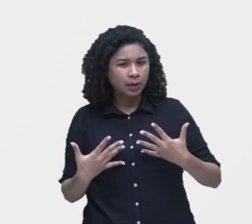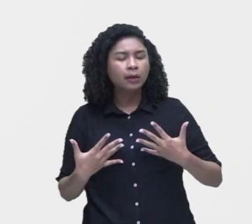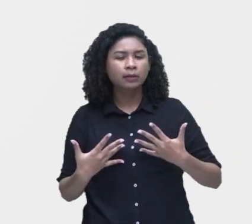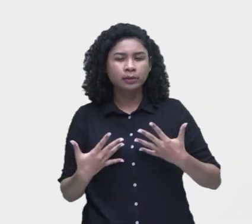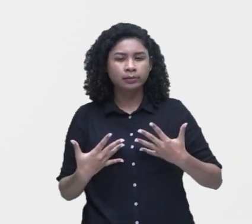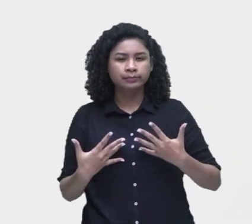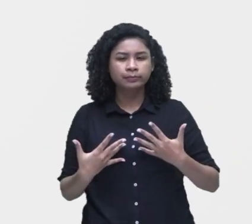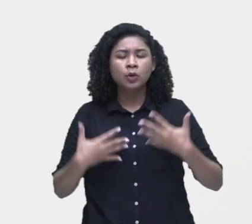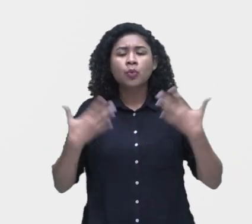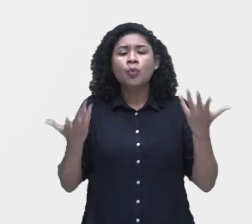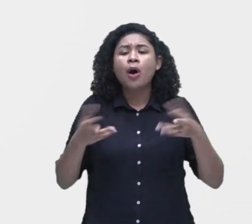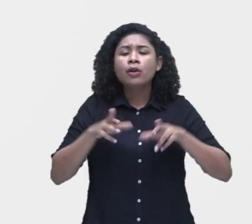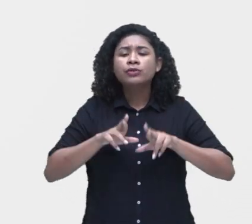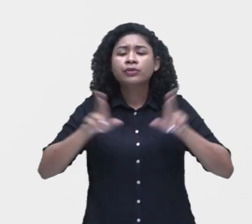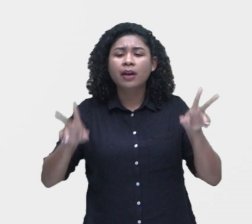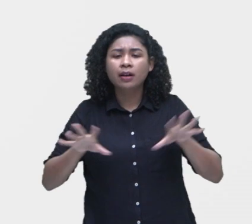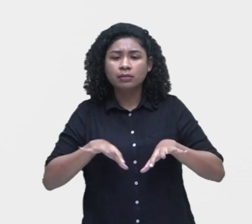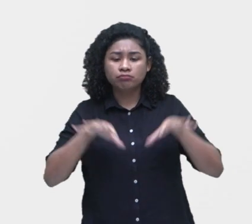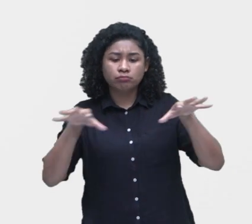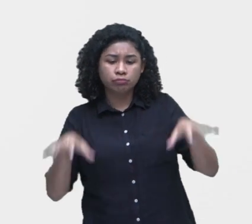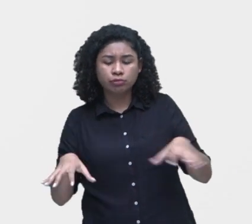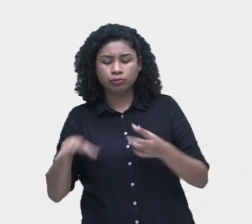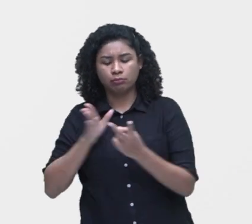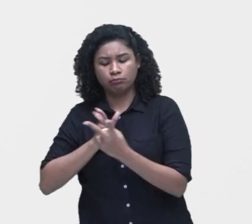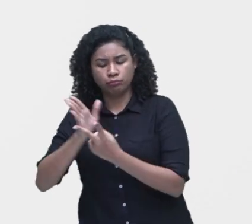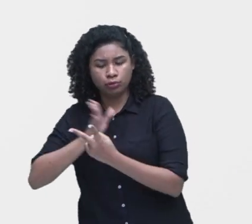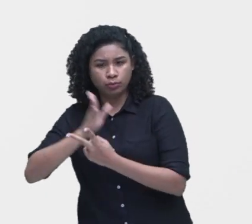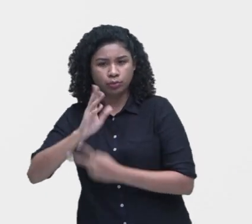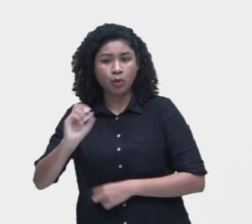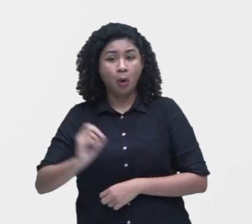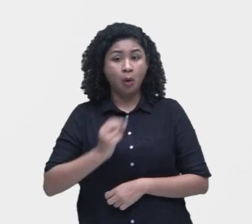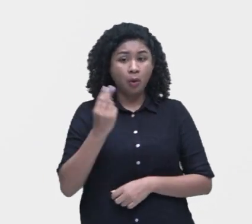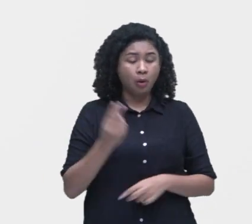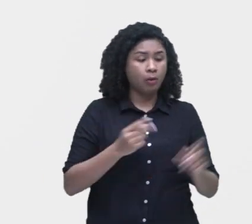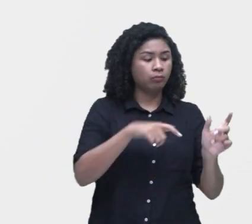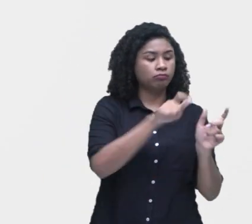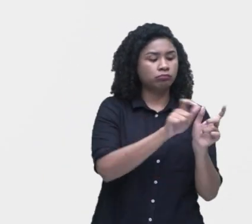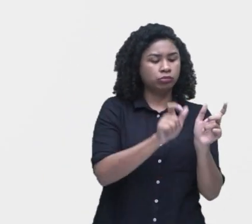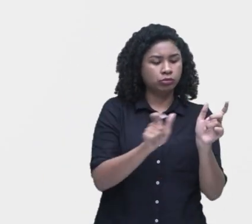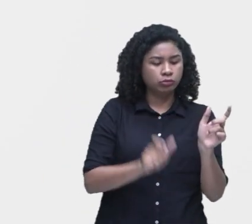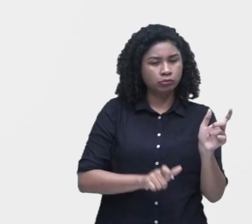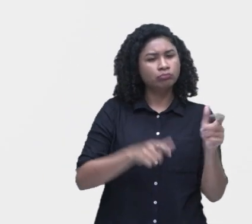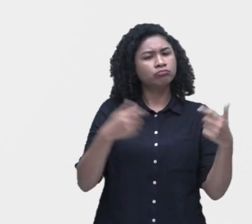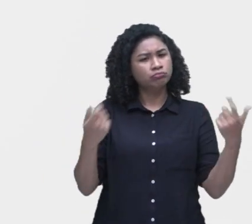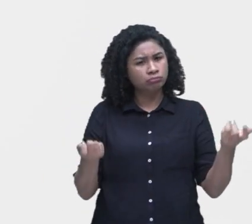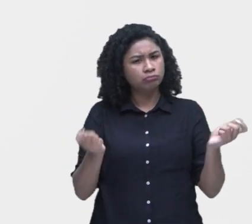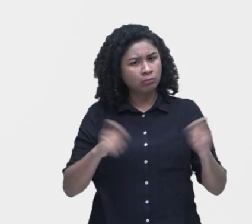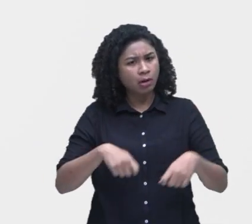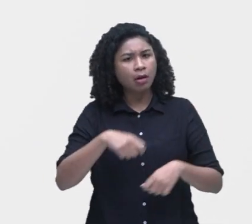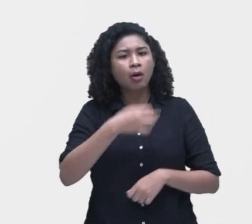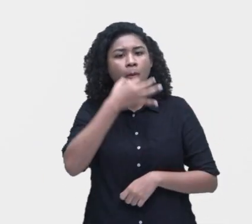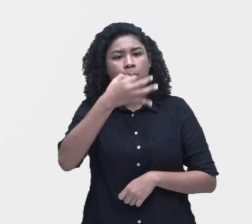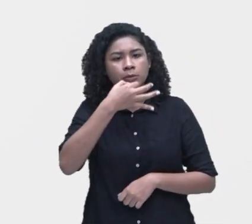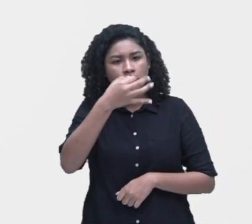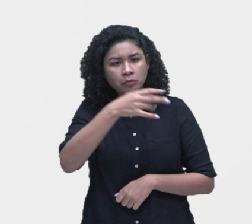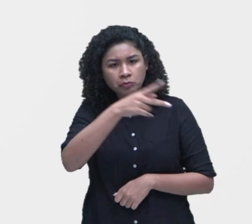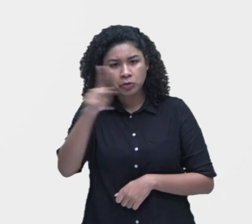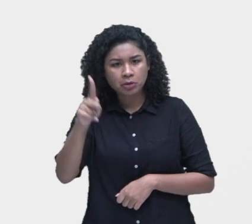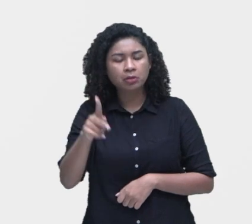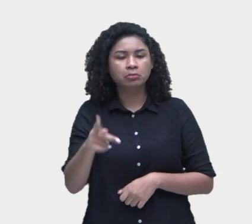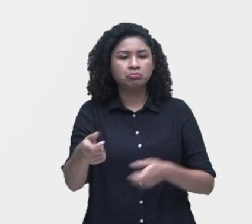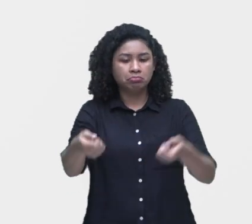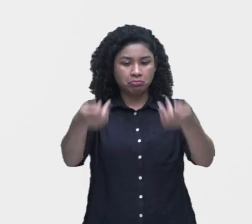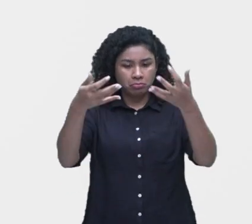entre ambiguidade e polissemia. Você pode fazer isso falando com suas próprias palavras. E a questão de número